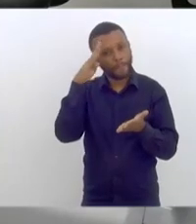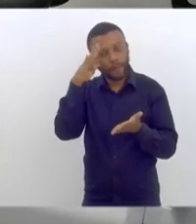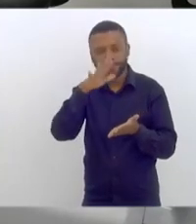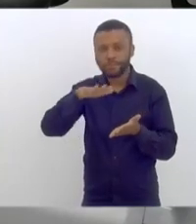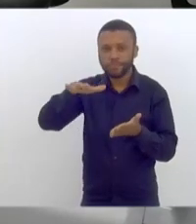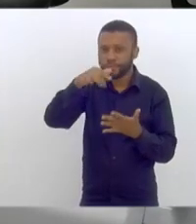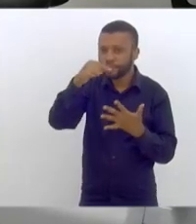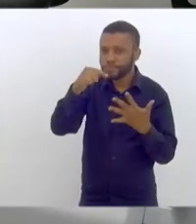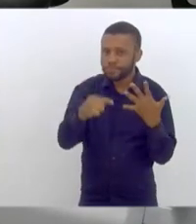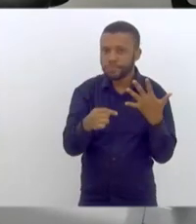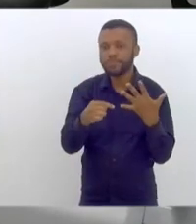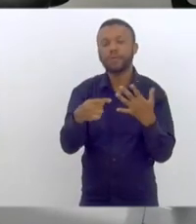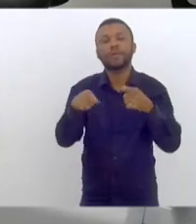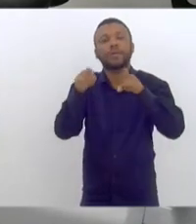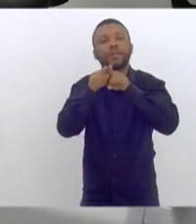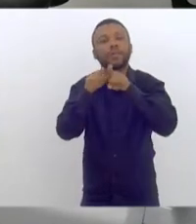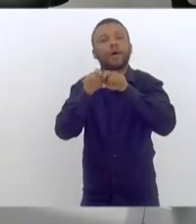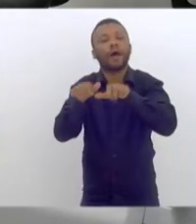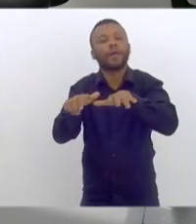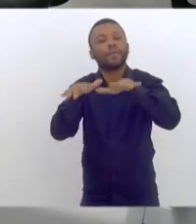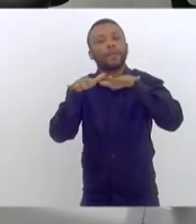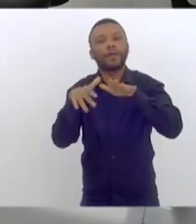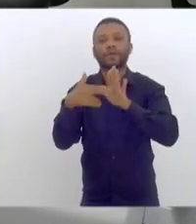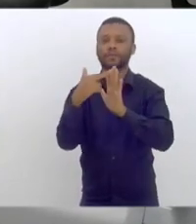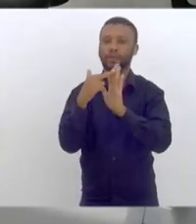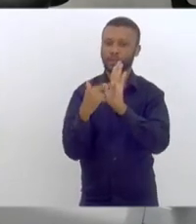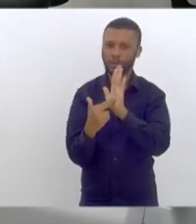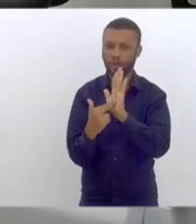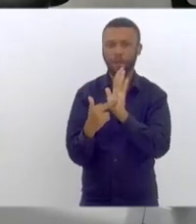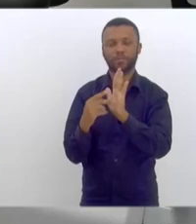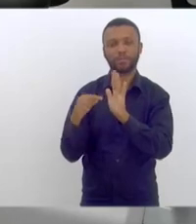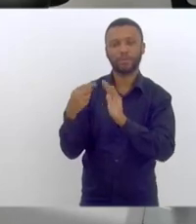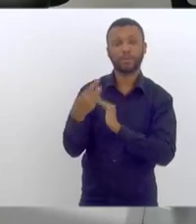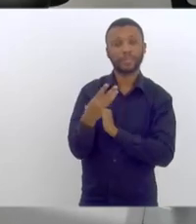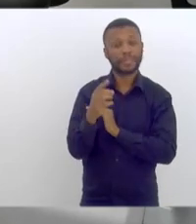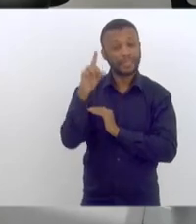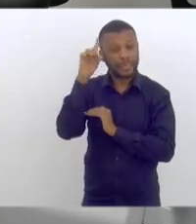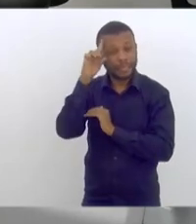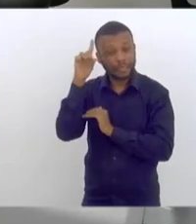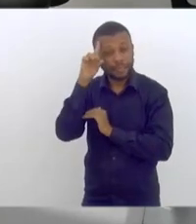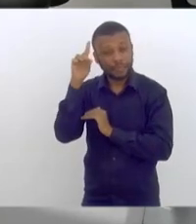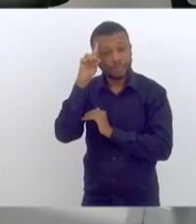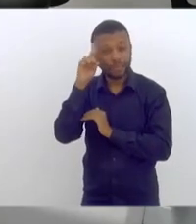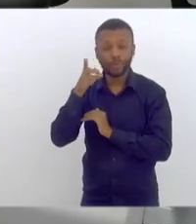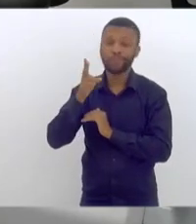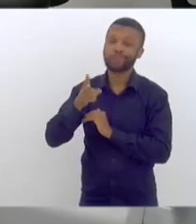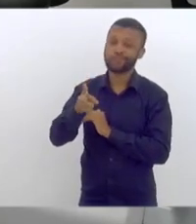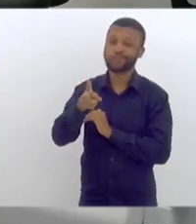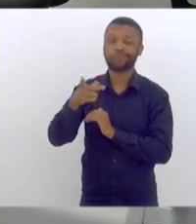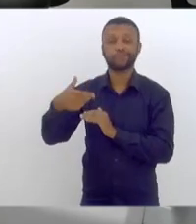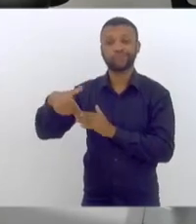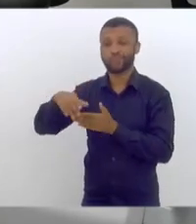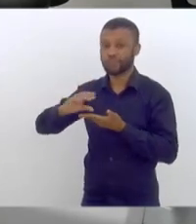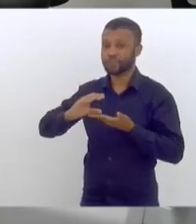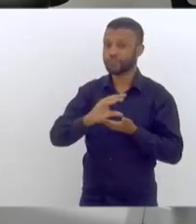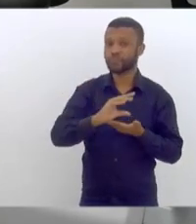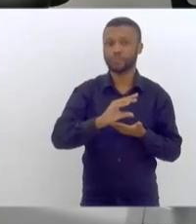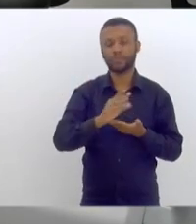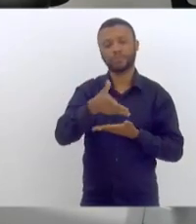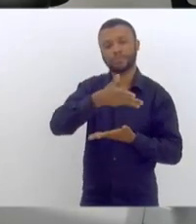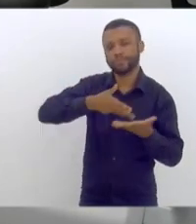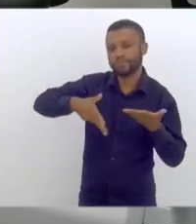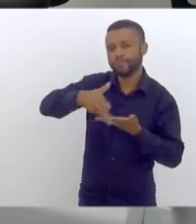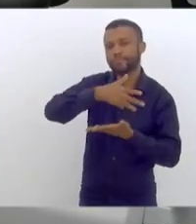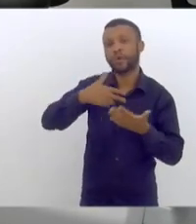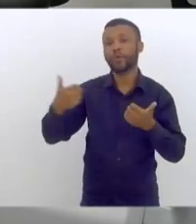a remessa Assembleia de relatório após os 30 dias tudo seria mantido da mesma forma substituindo né